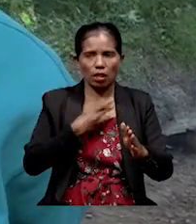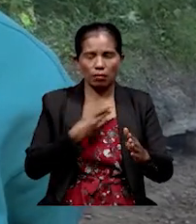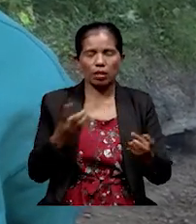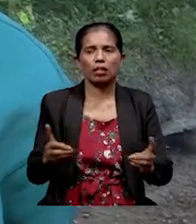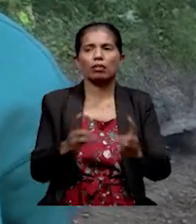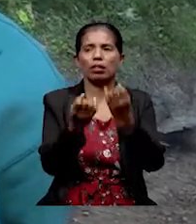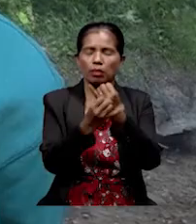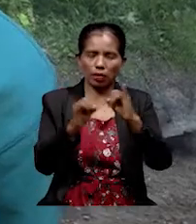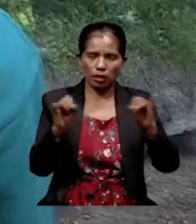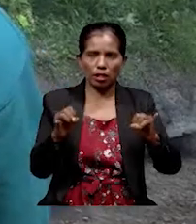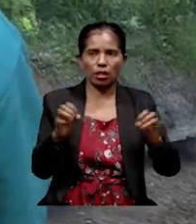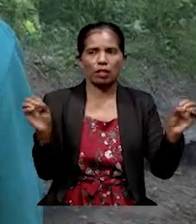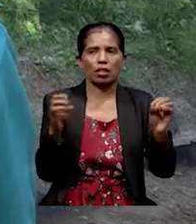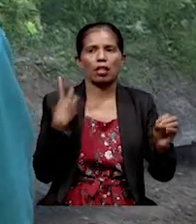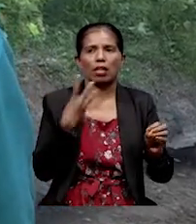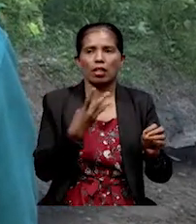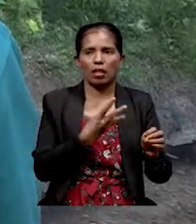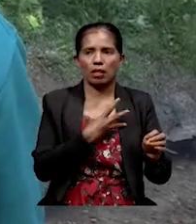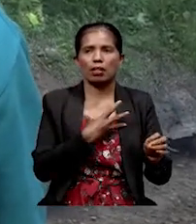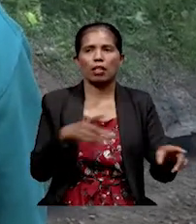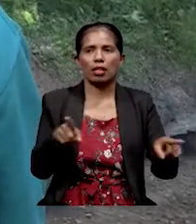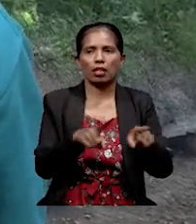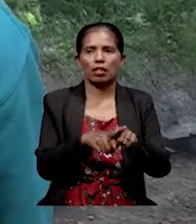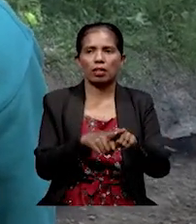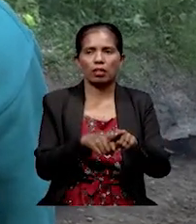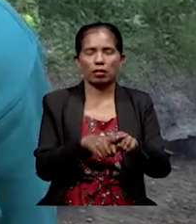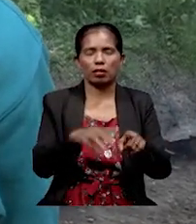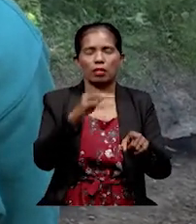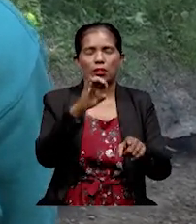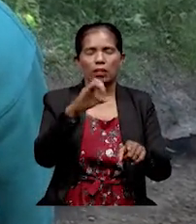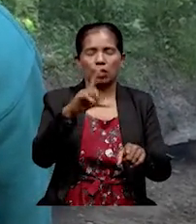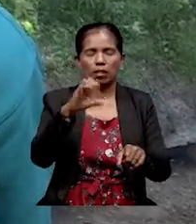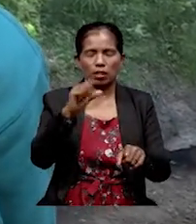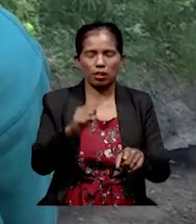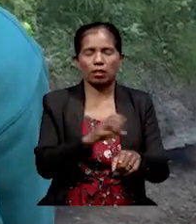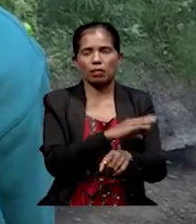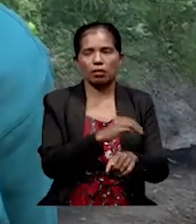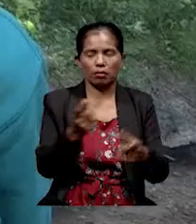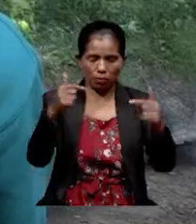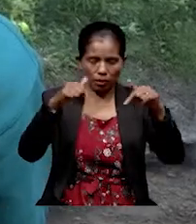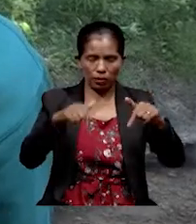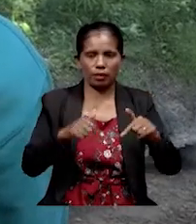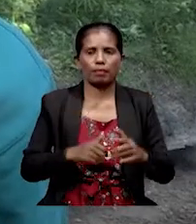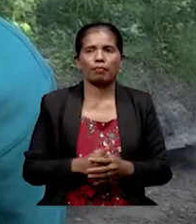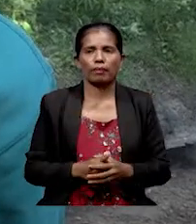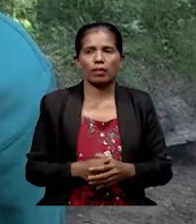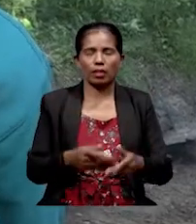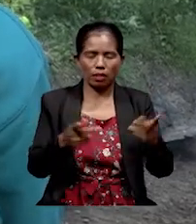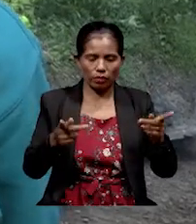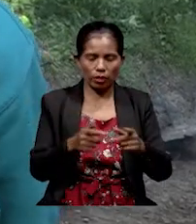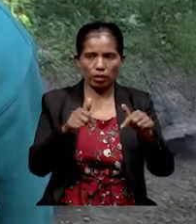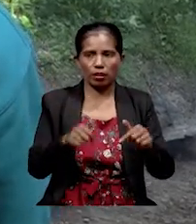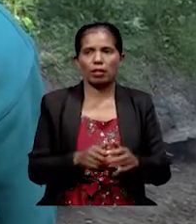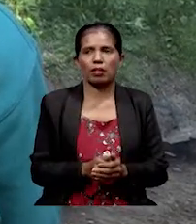Calai. A mim, né? Ou é a mim, né? Vemos a canção milícia, da B99 bate, e a minha raia, né? Vamos com filha, fale mais, e é fato, né?